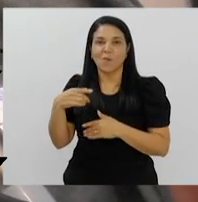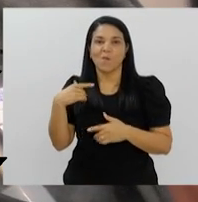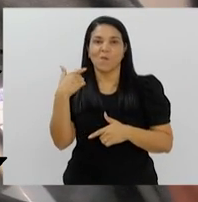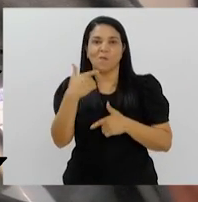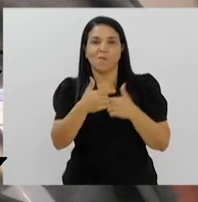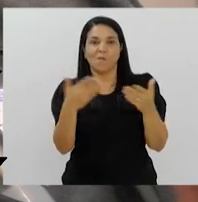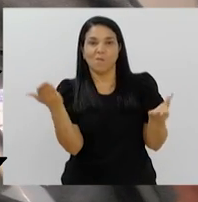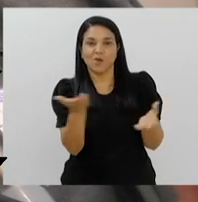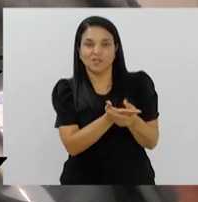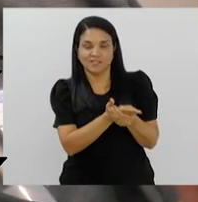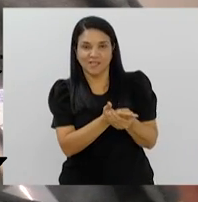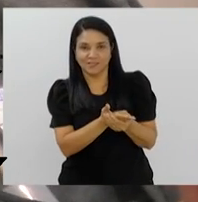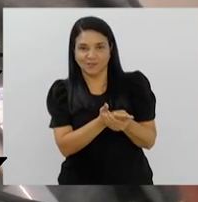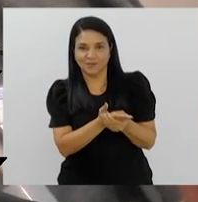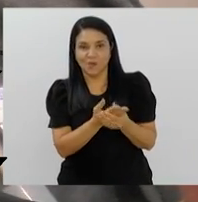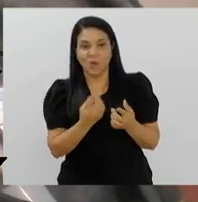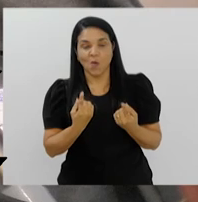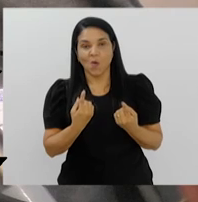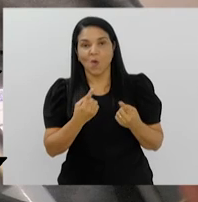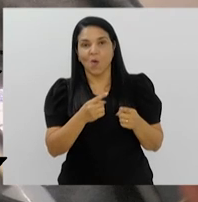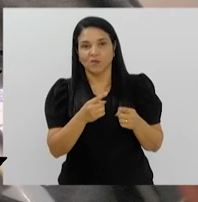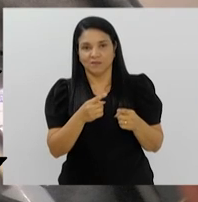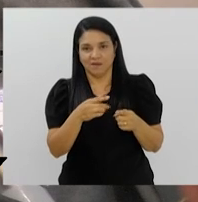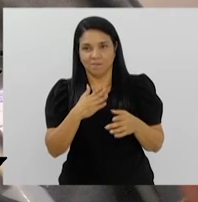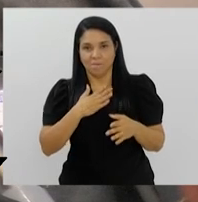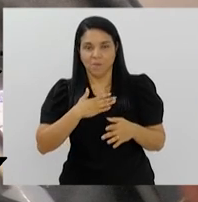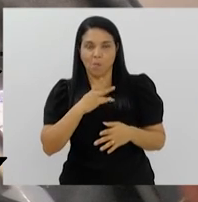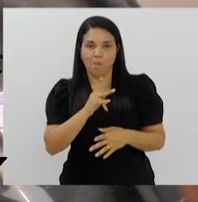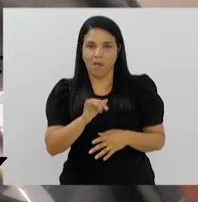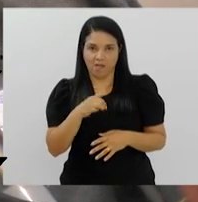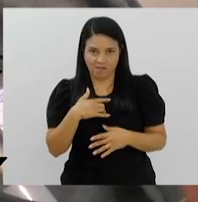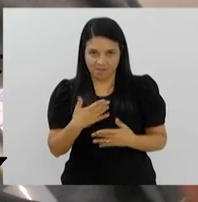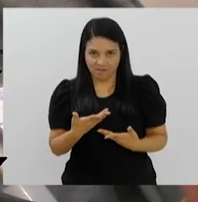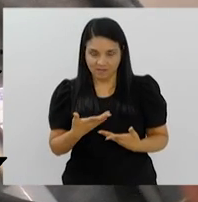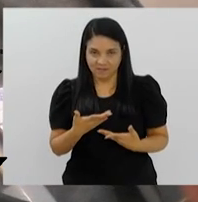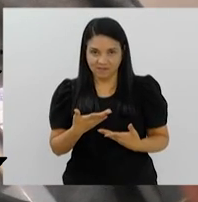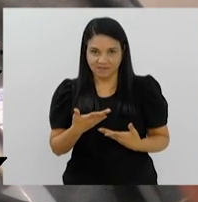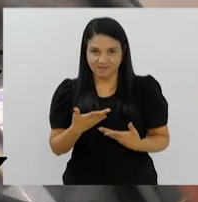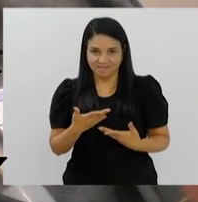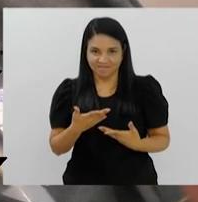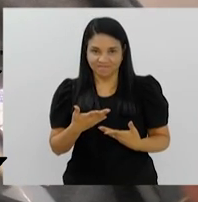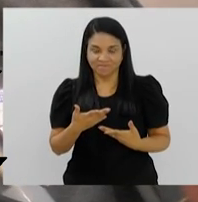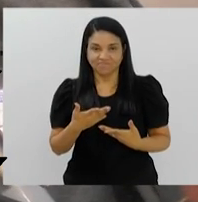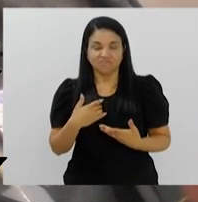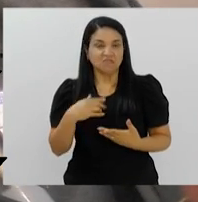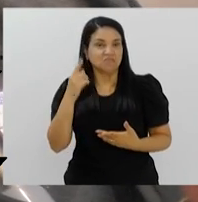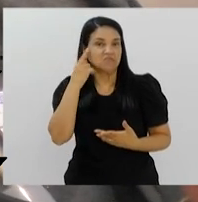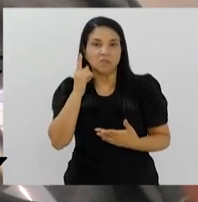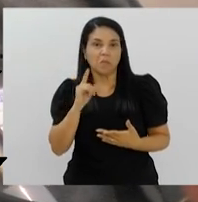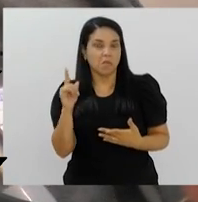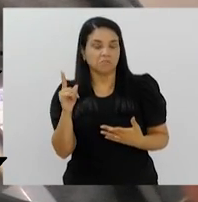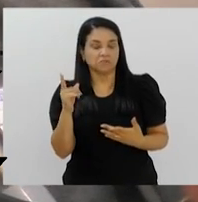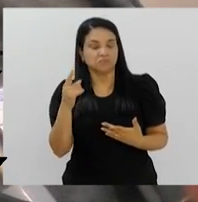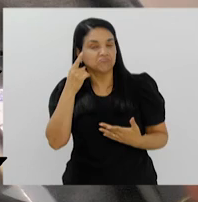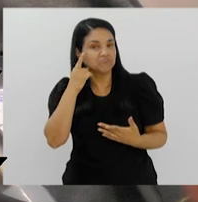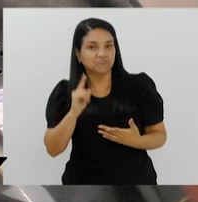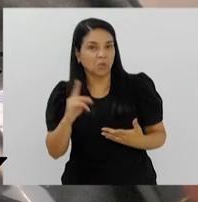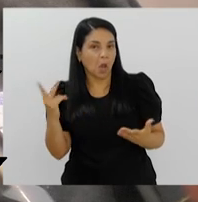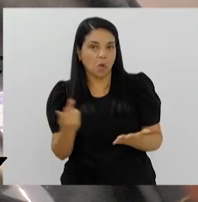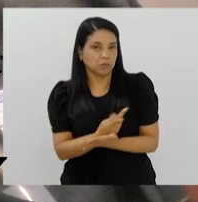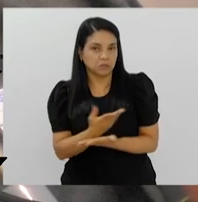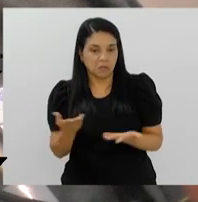nenhum tipo de satisfação Nós não sabemos o que aconteceu até